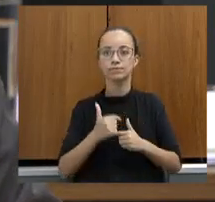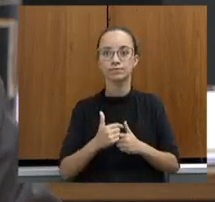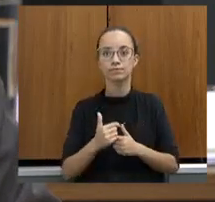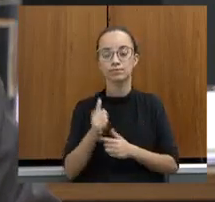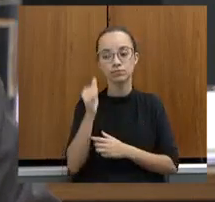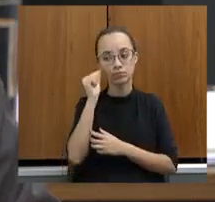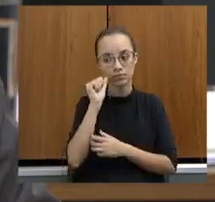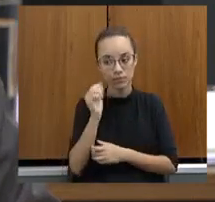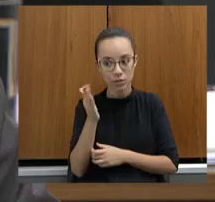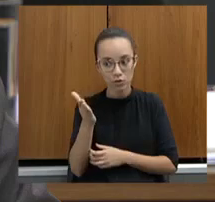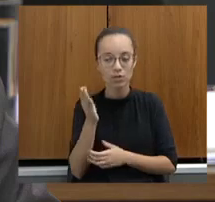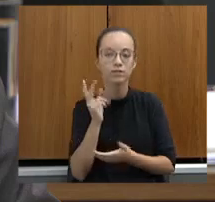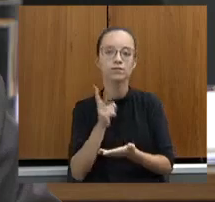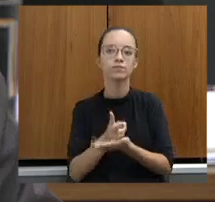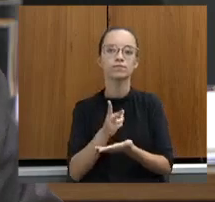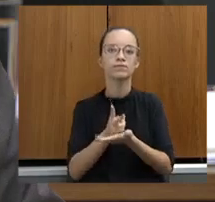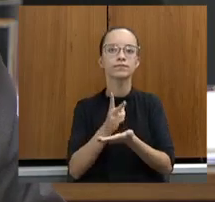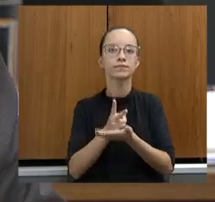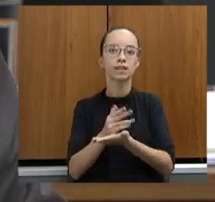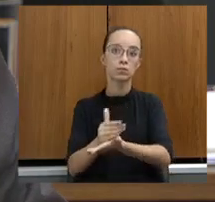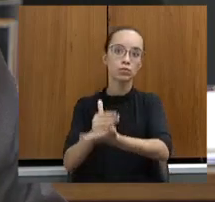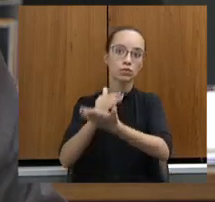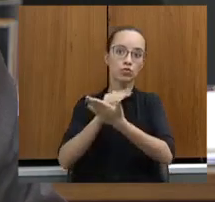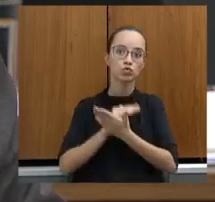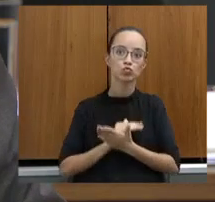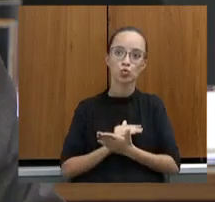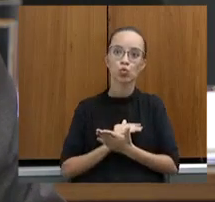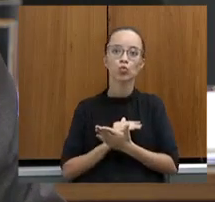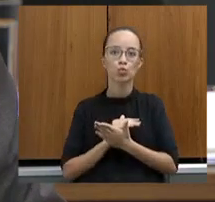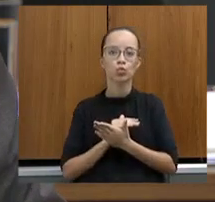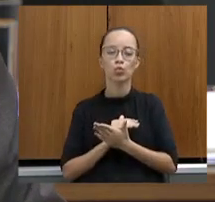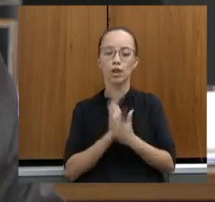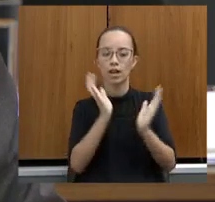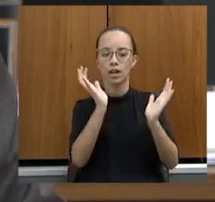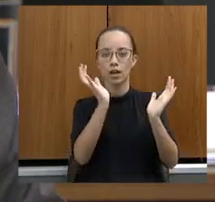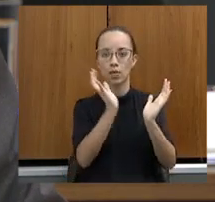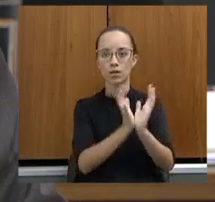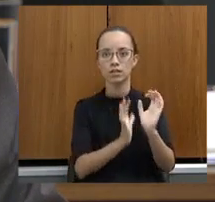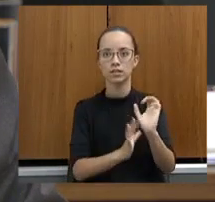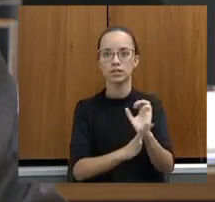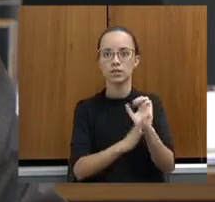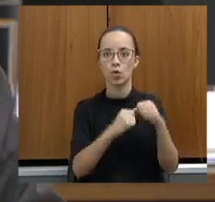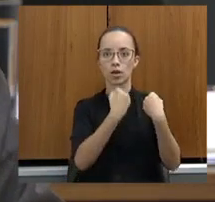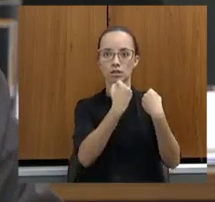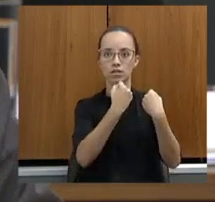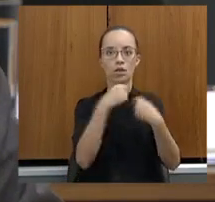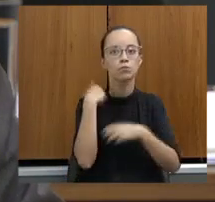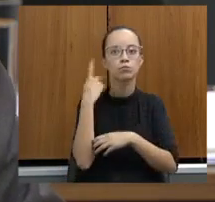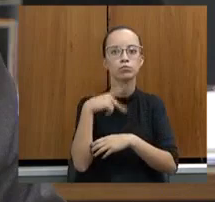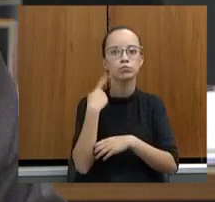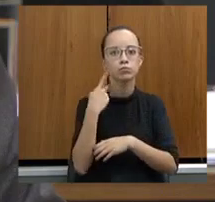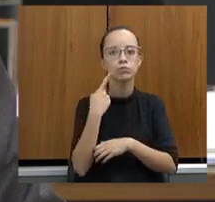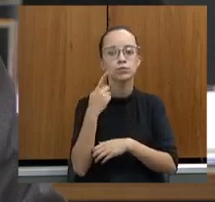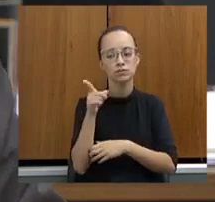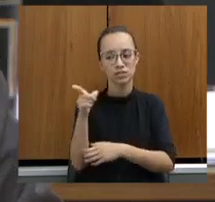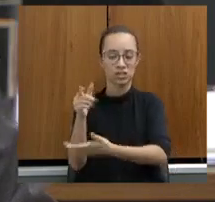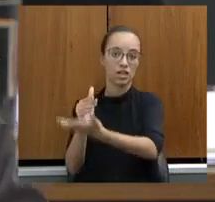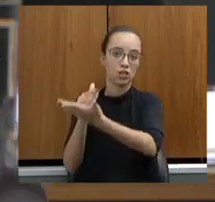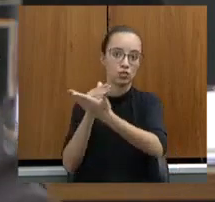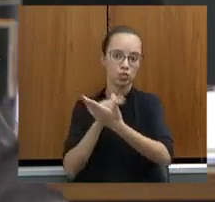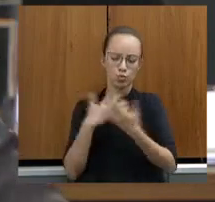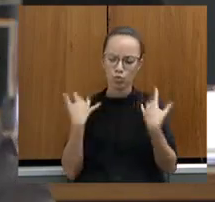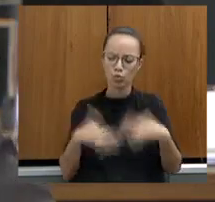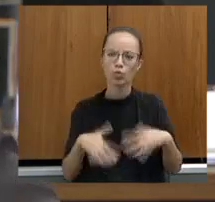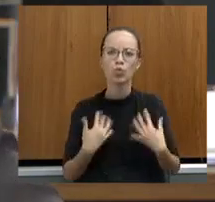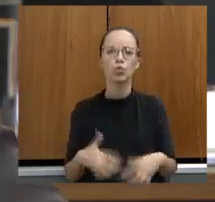a senhora sempre é nos ajudou muito lá na comissão de segurança pública e deu uma enorme contribuição até